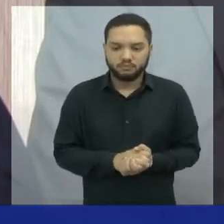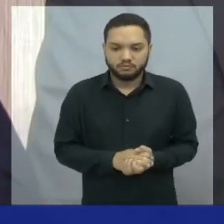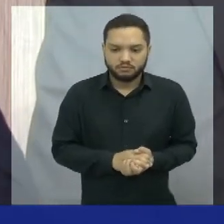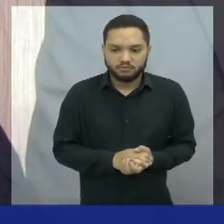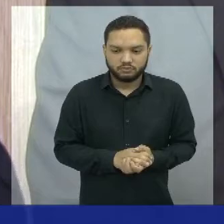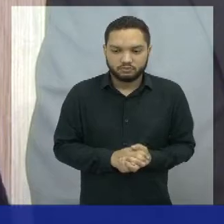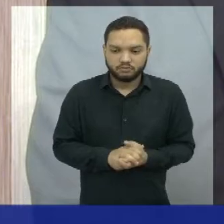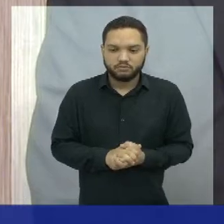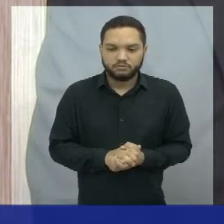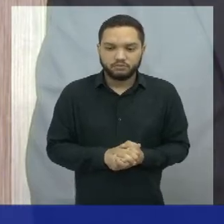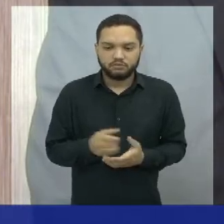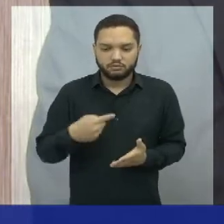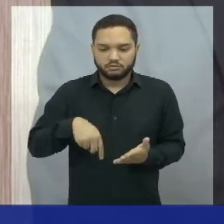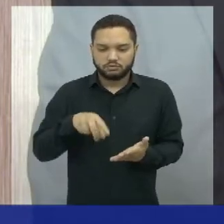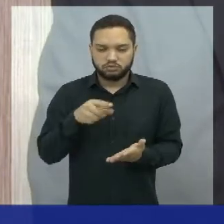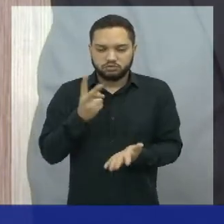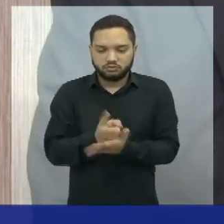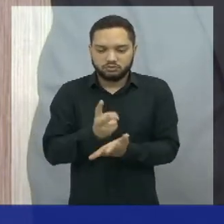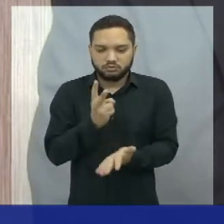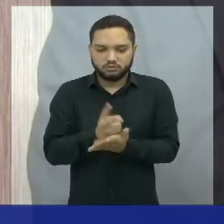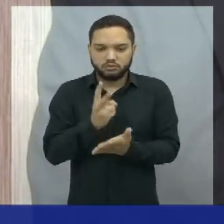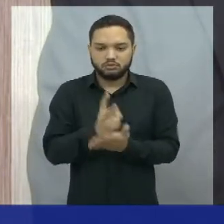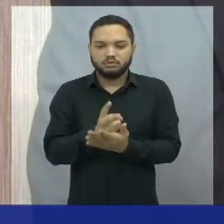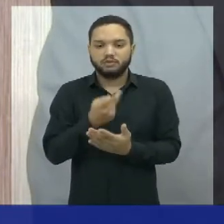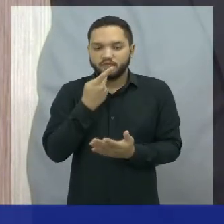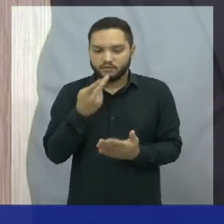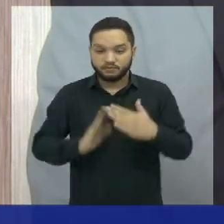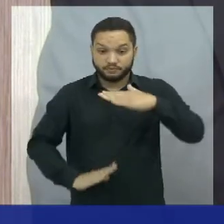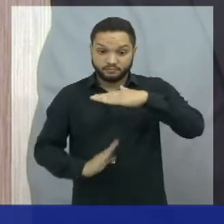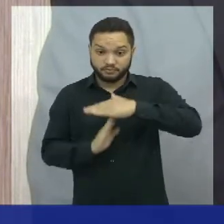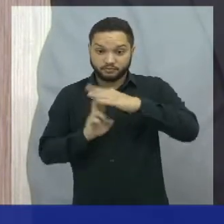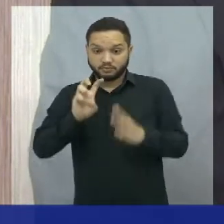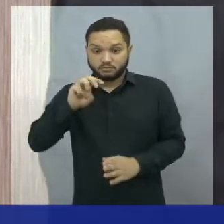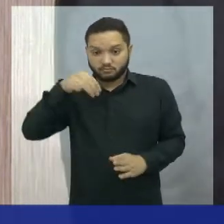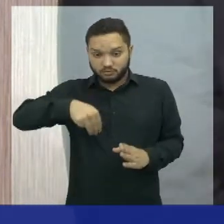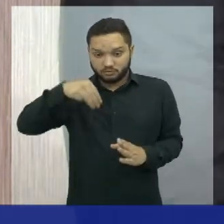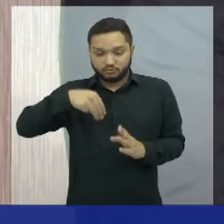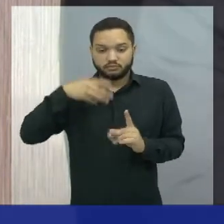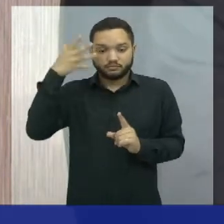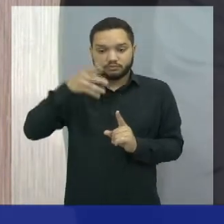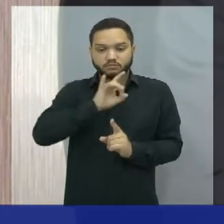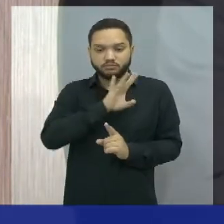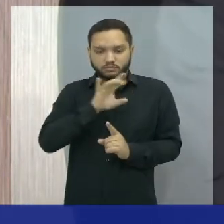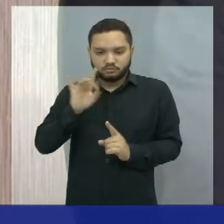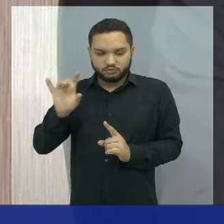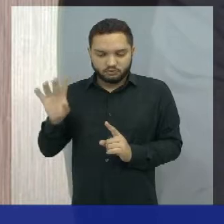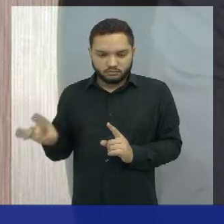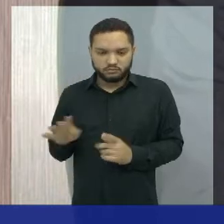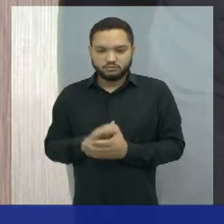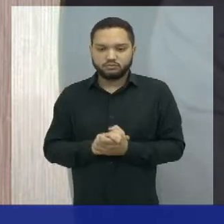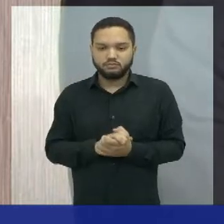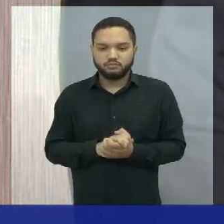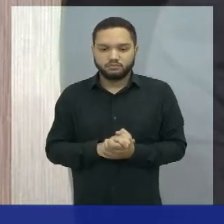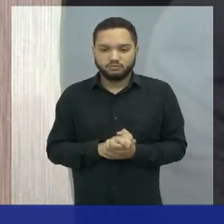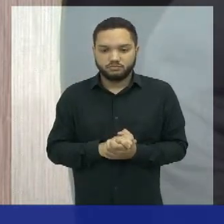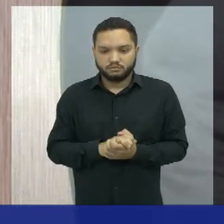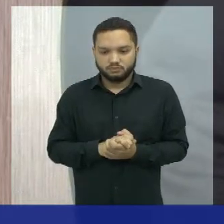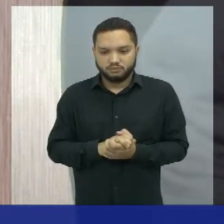Sempre determinamos aqui um tempo de fala de 5 minutos para cada orador, mas